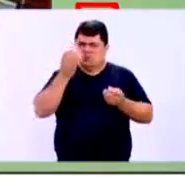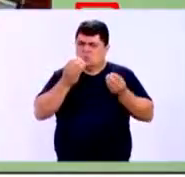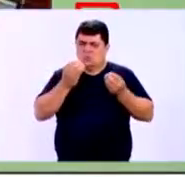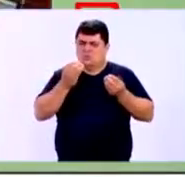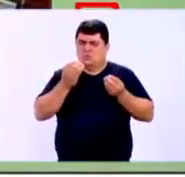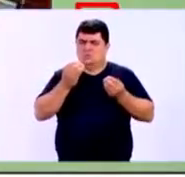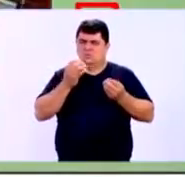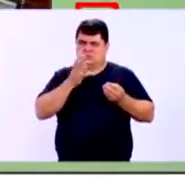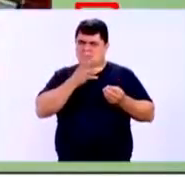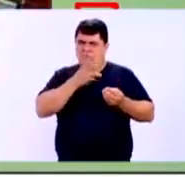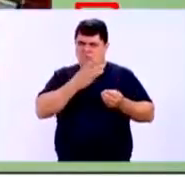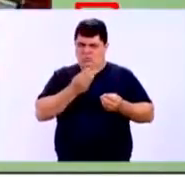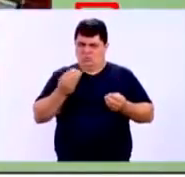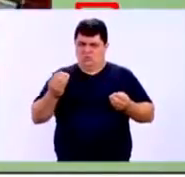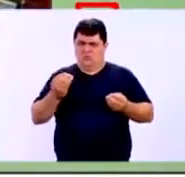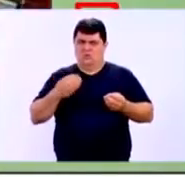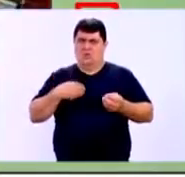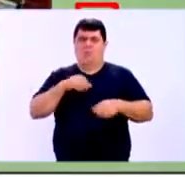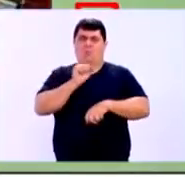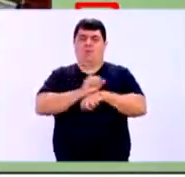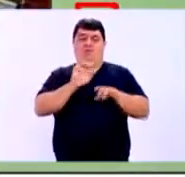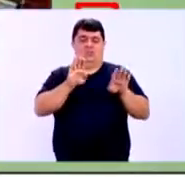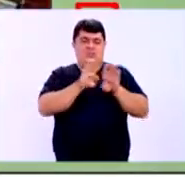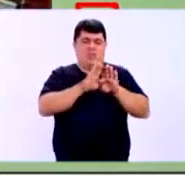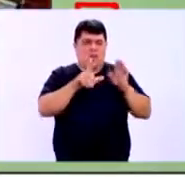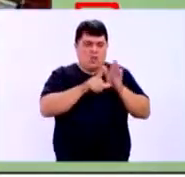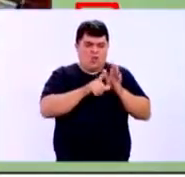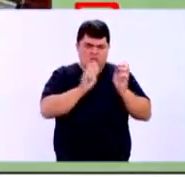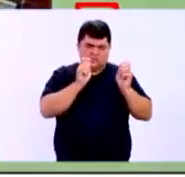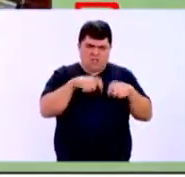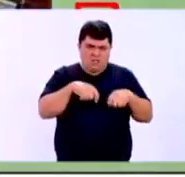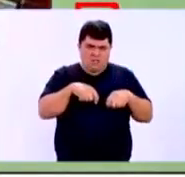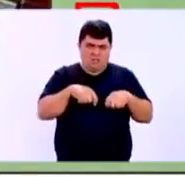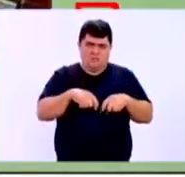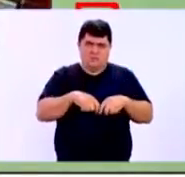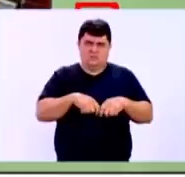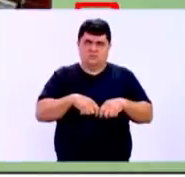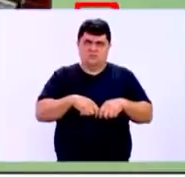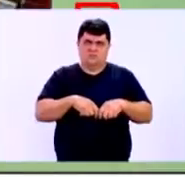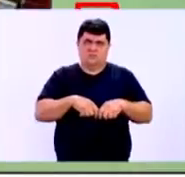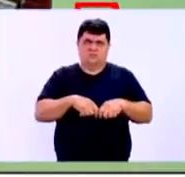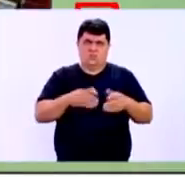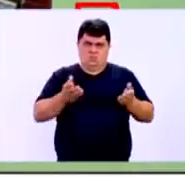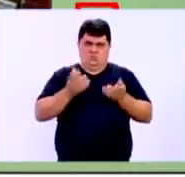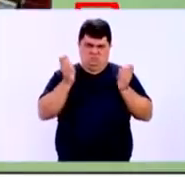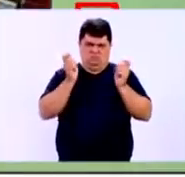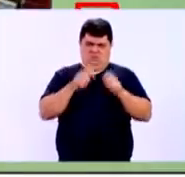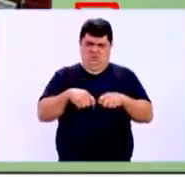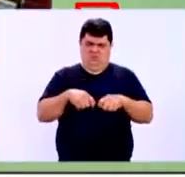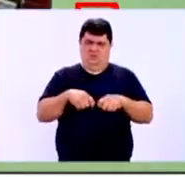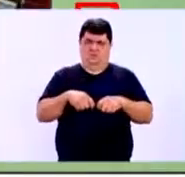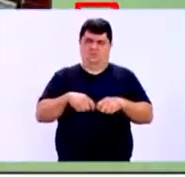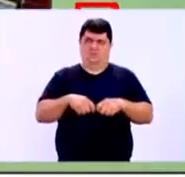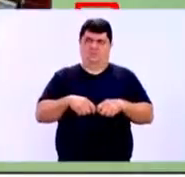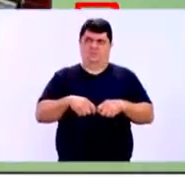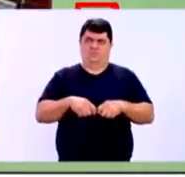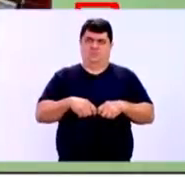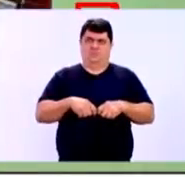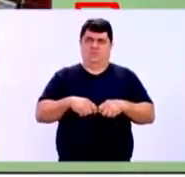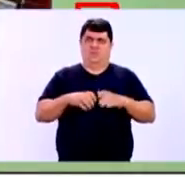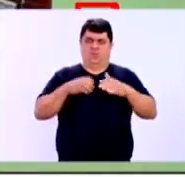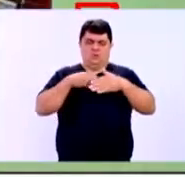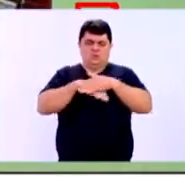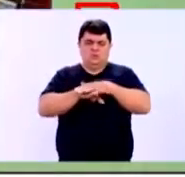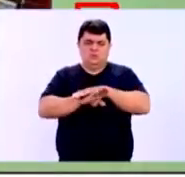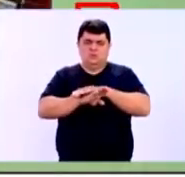Quanto tempo demoraríamos para parar para ter que contar esse estoque? Será que é admissível no dia de hoje termos um tamanho de um estoque desse,